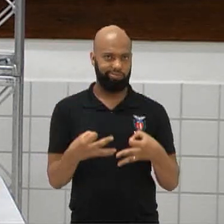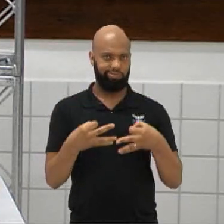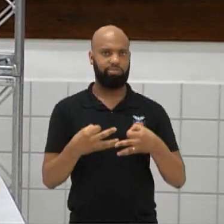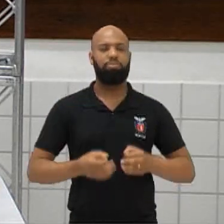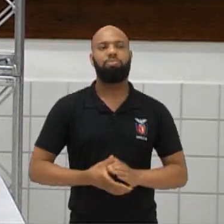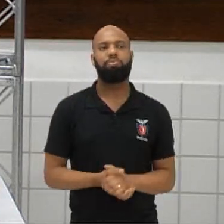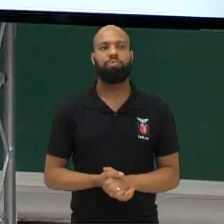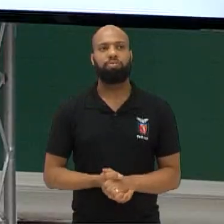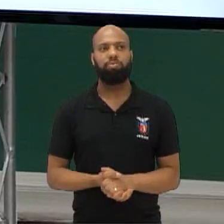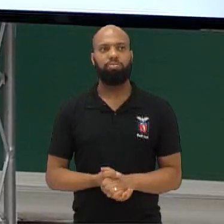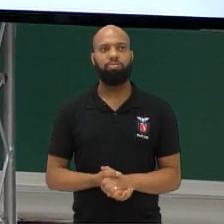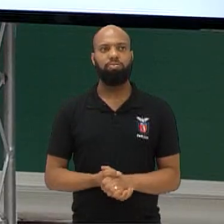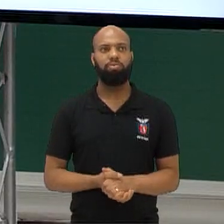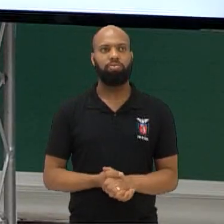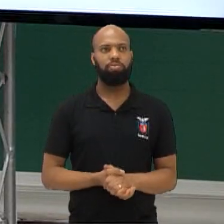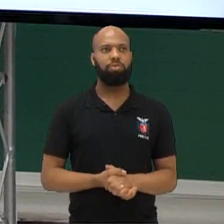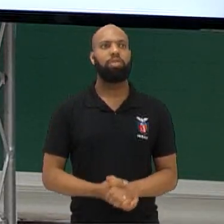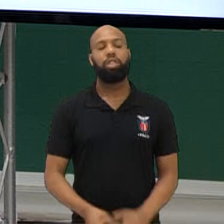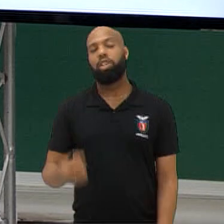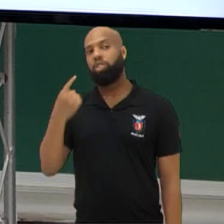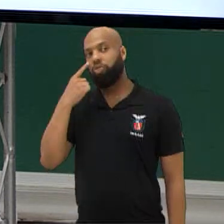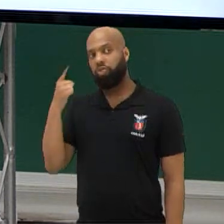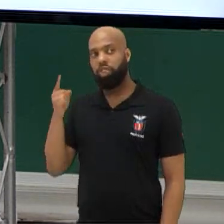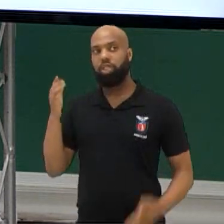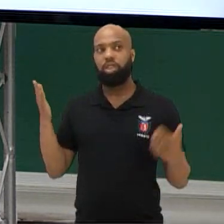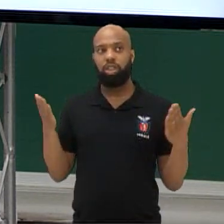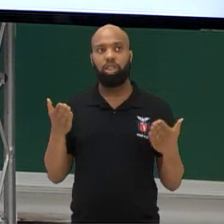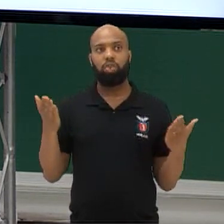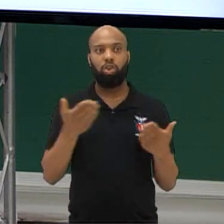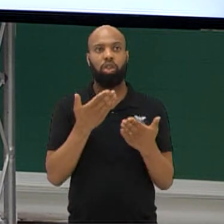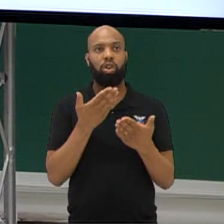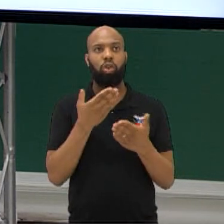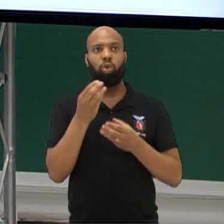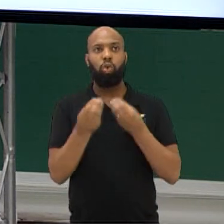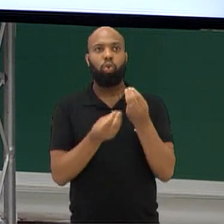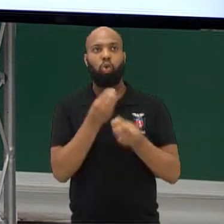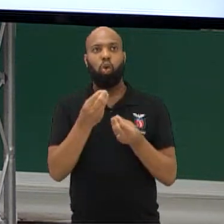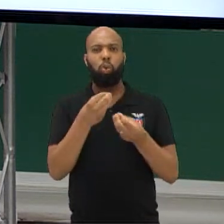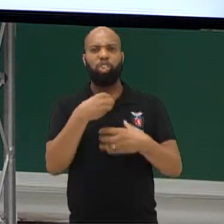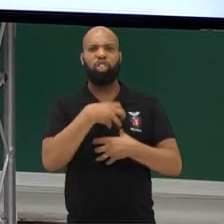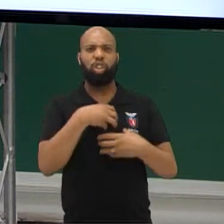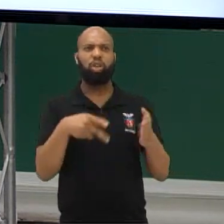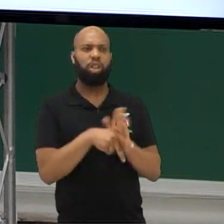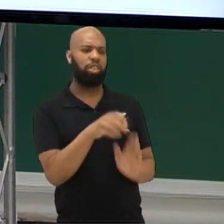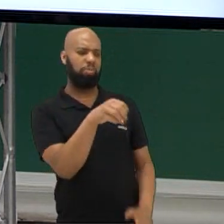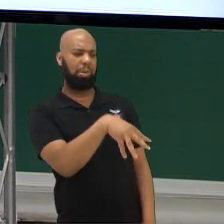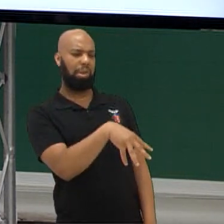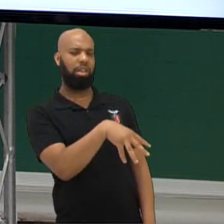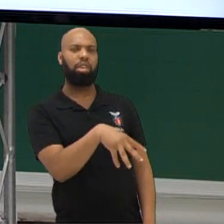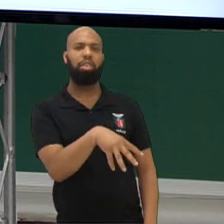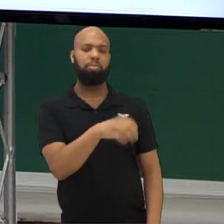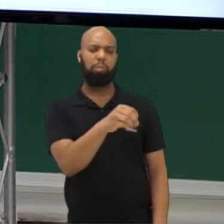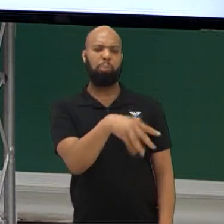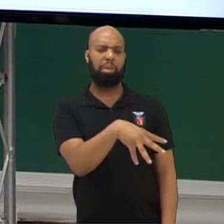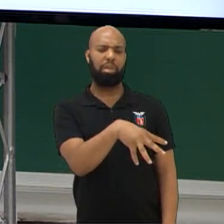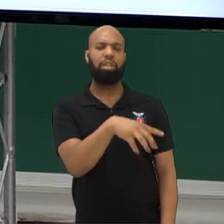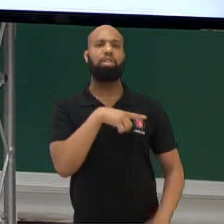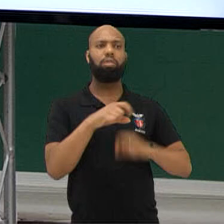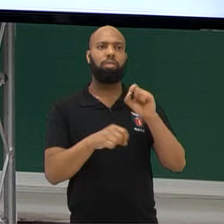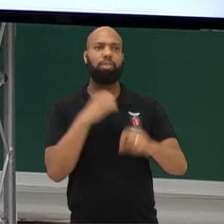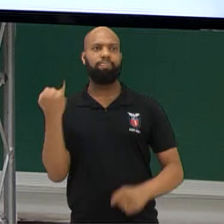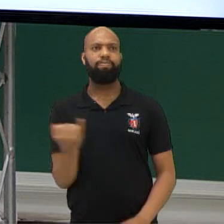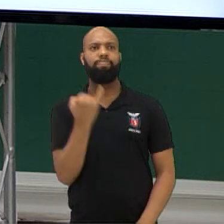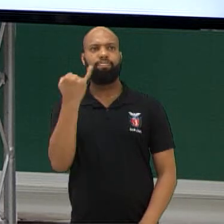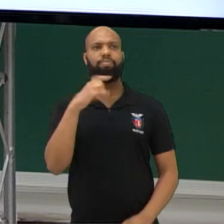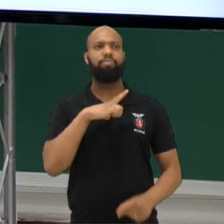nesse slide aqui. Nós vamos falar agora um pouquinho sobre a excreção em aves. A excreção ela é fundamental justamente